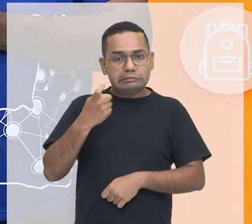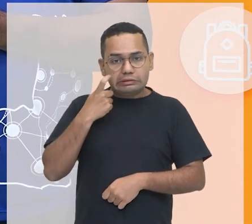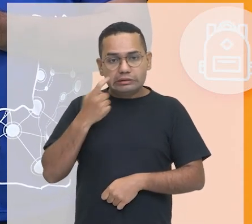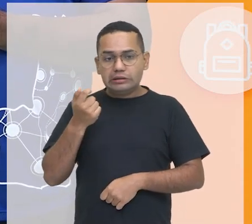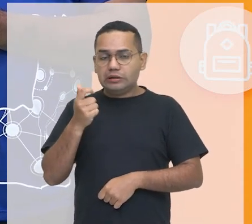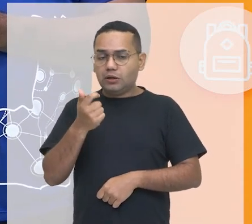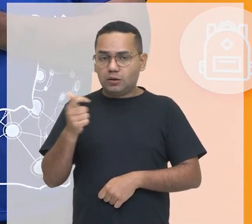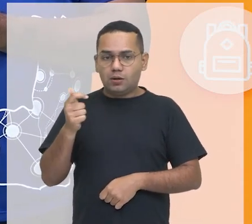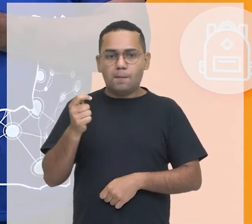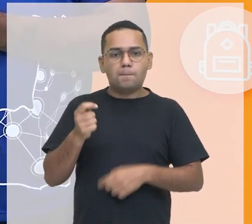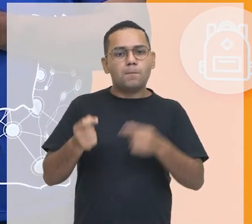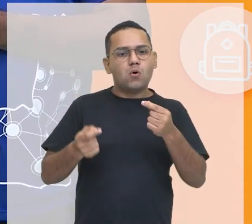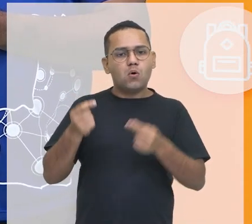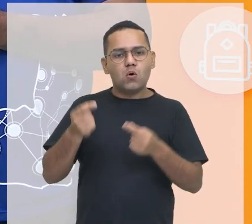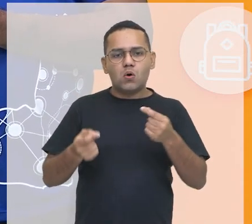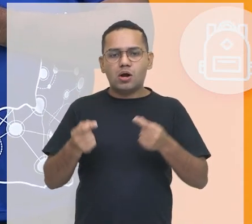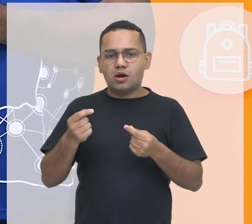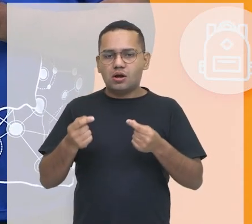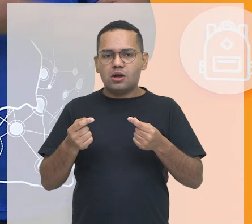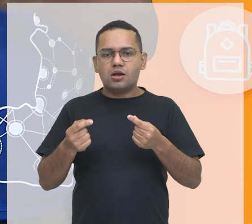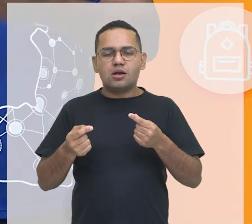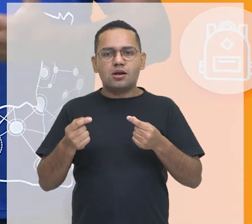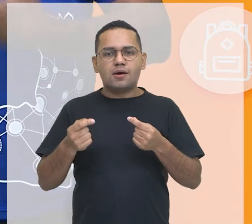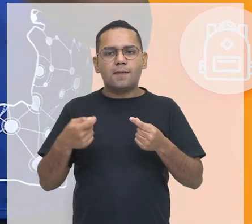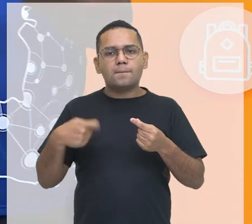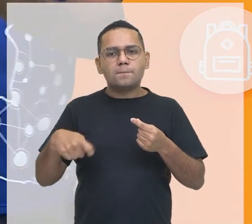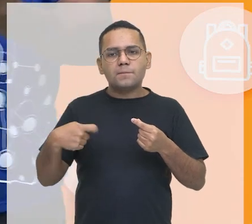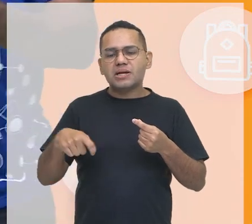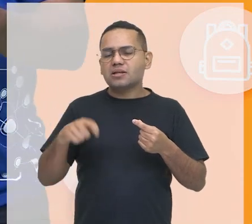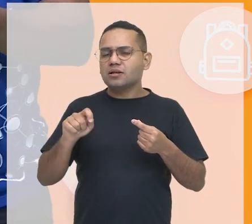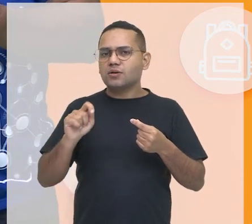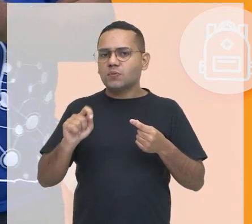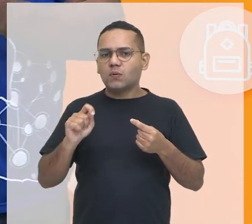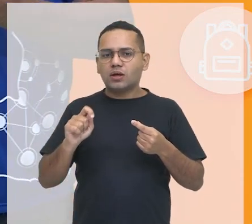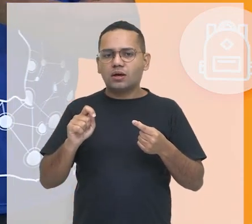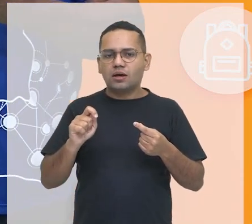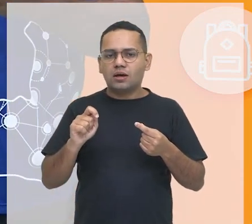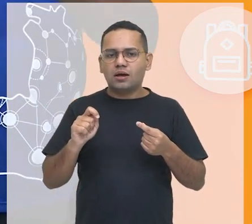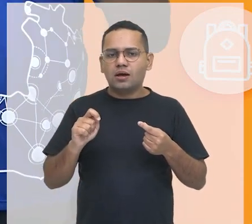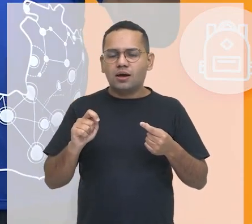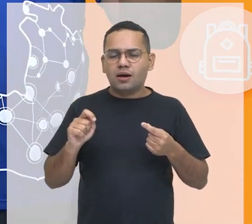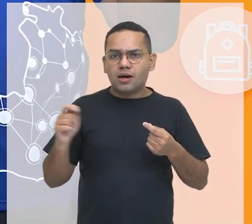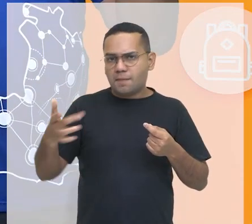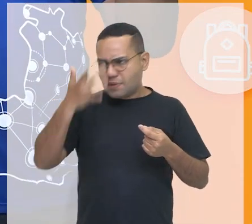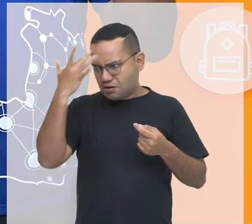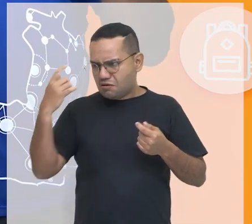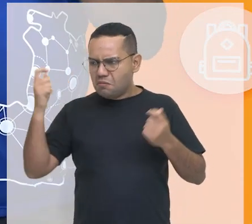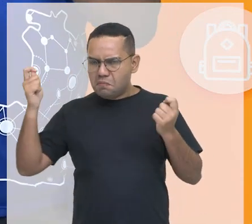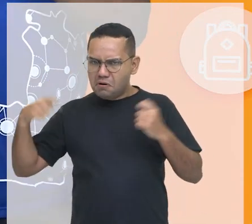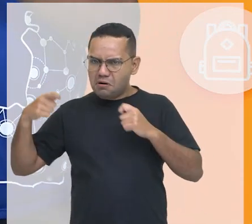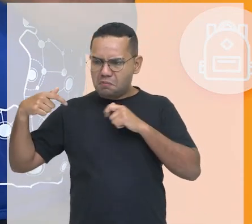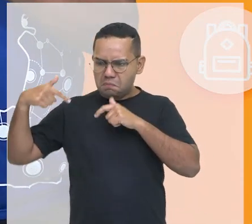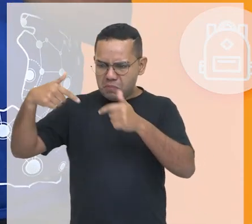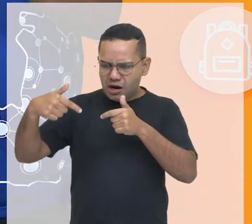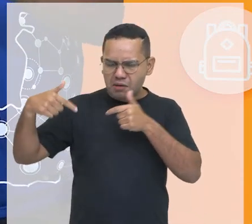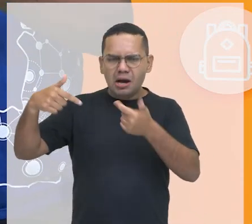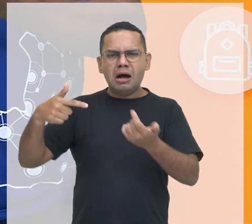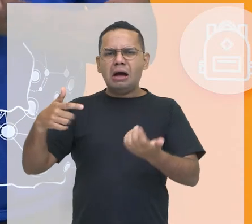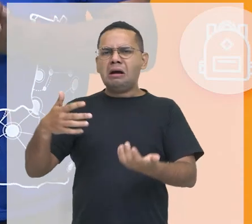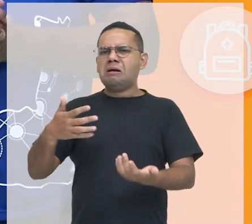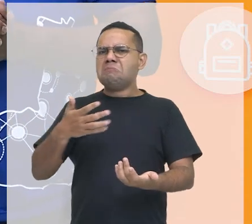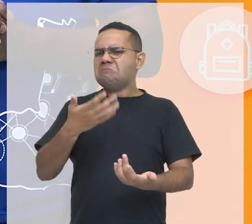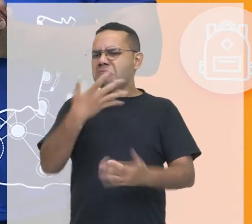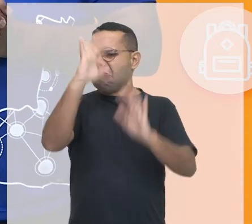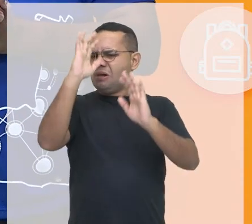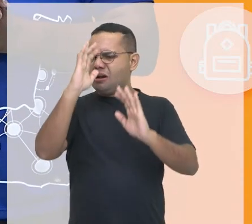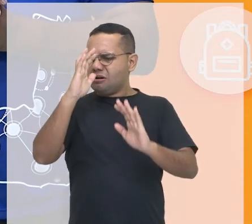do desinteresse político, né? Para que as pessoas participem mais. Ah, não quero nem saber. Então tem que ver o que está